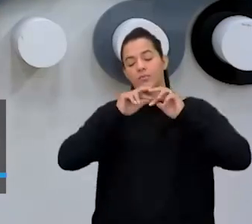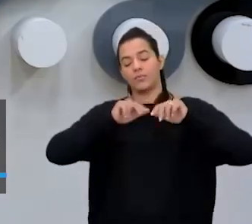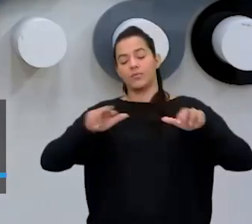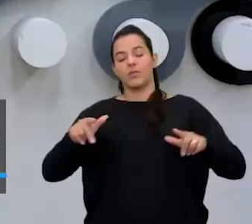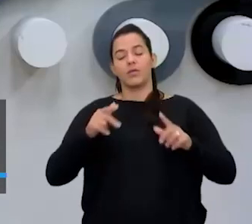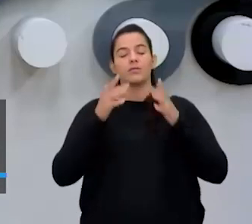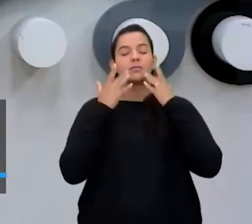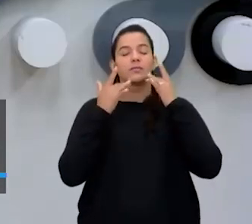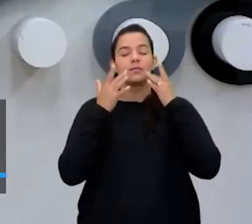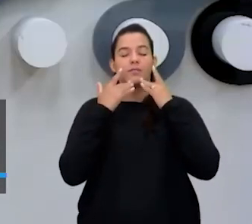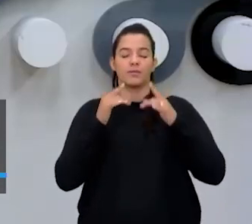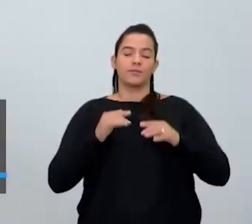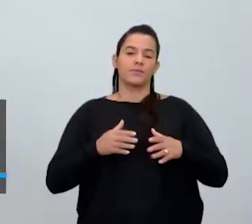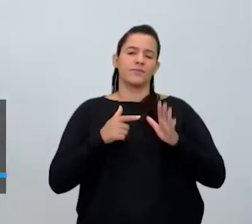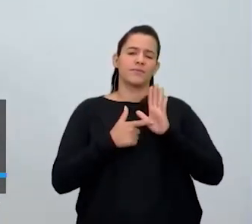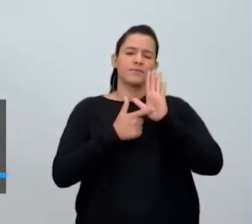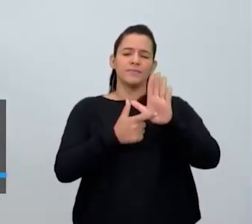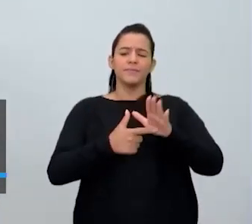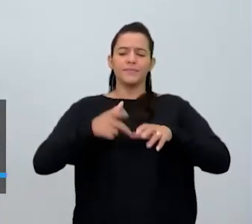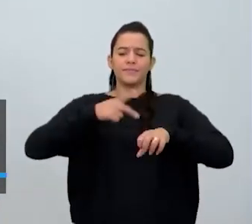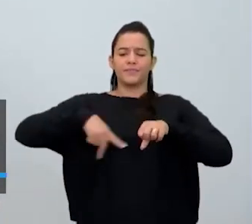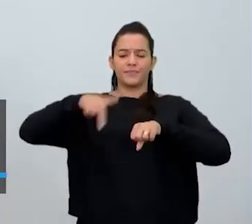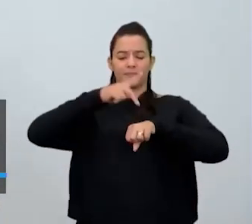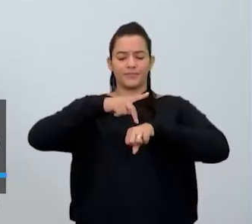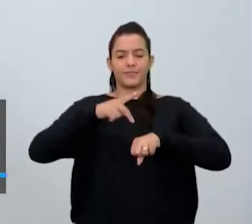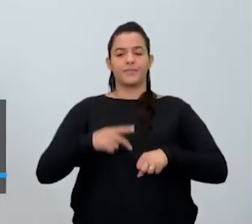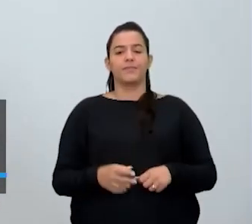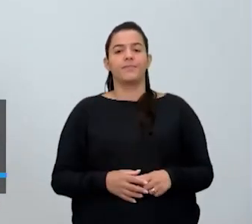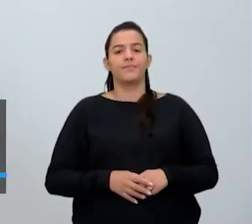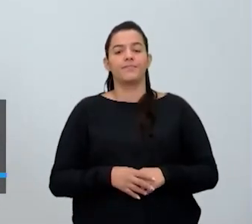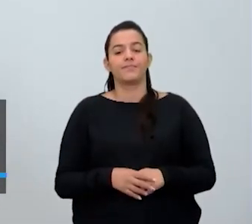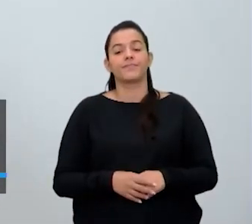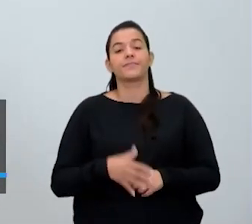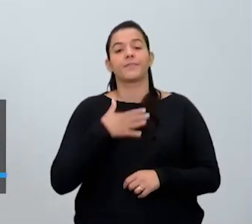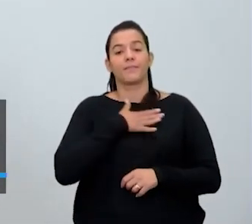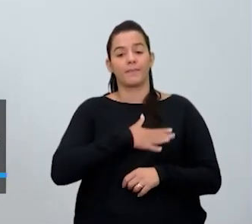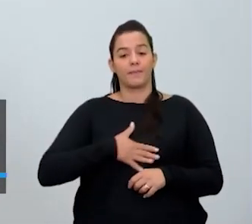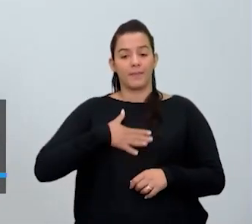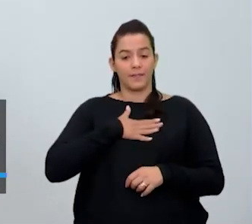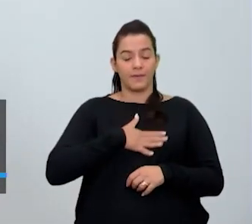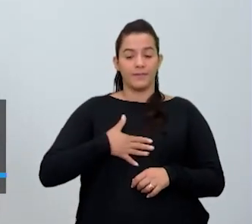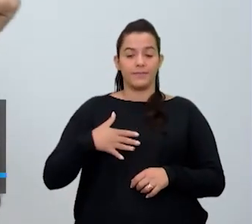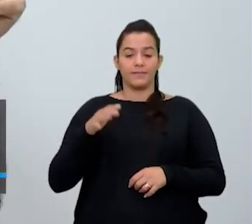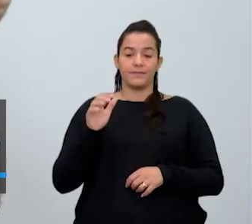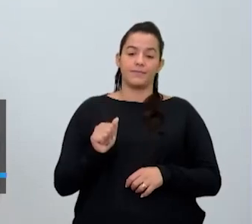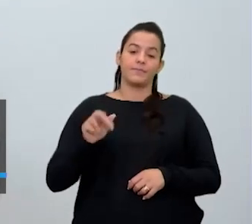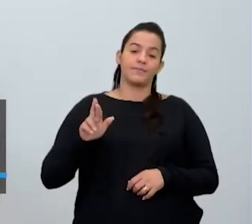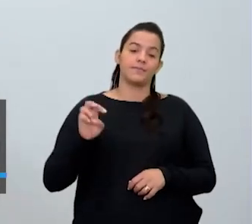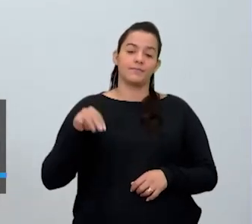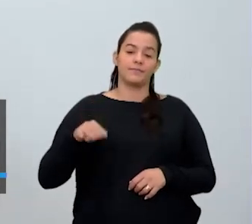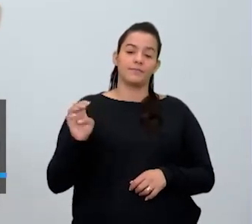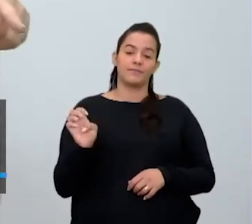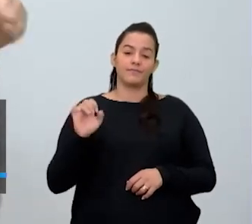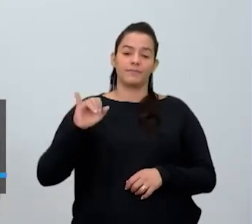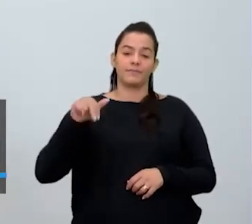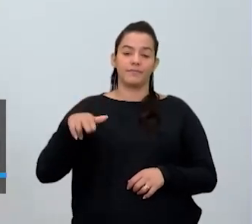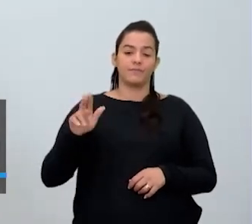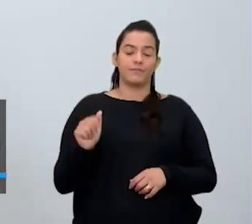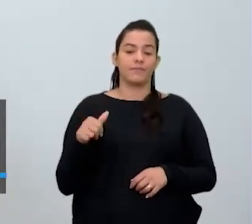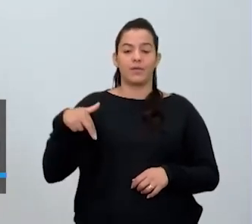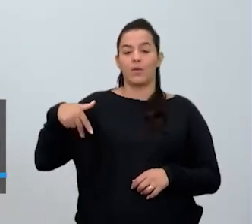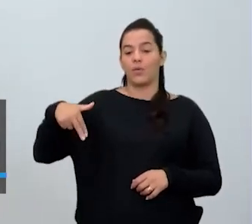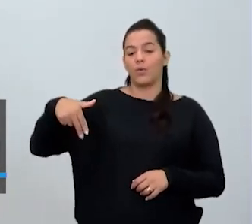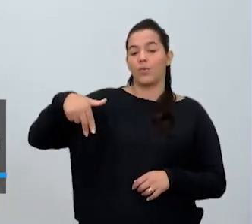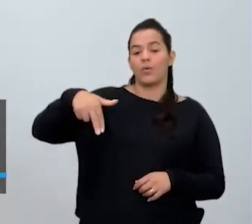que trouxeram de seus países. Eu adoro isso. Eu também. De vez em quando eu desço na estação Armênia e vou a pé até